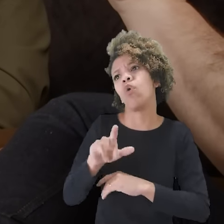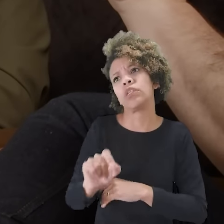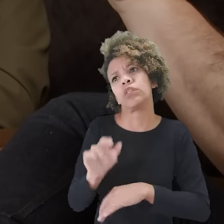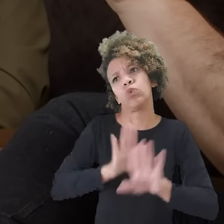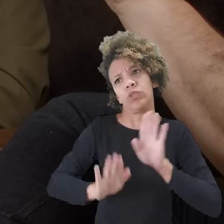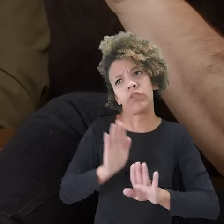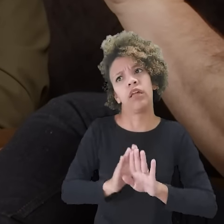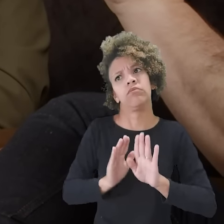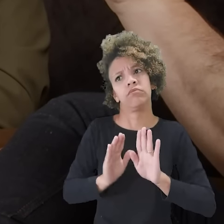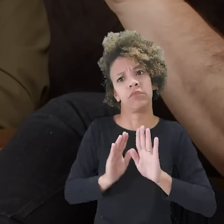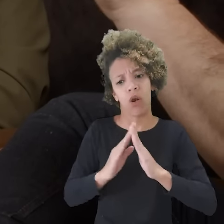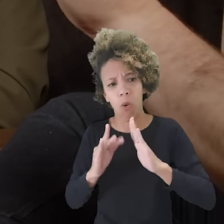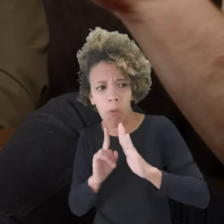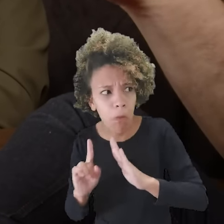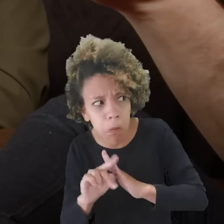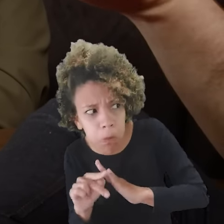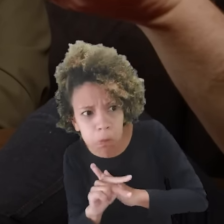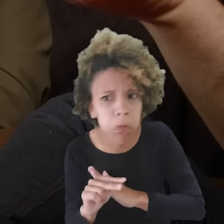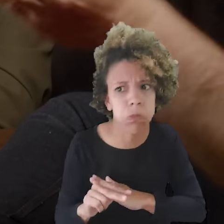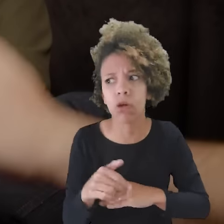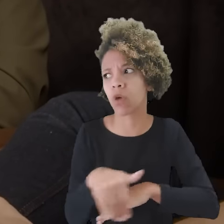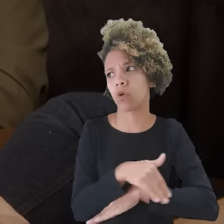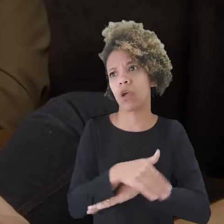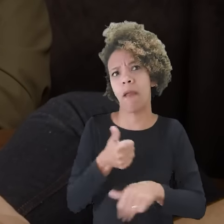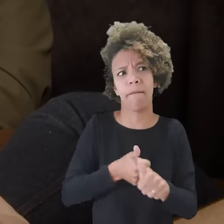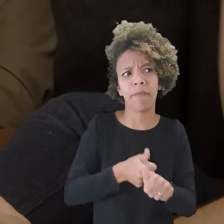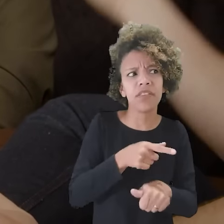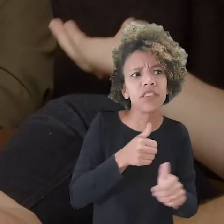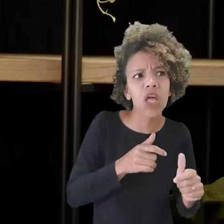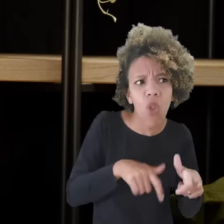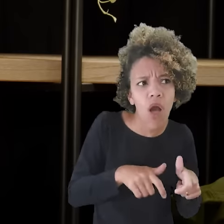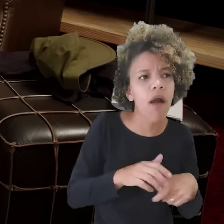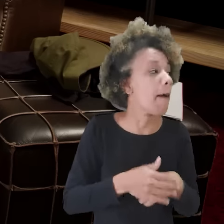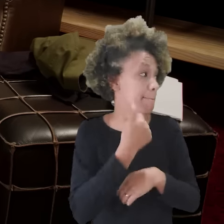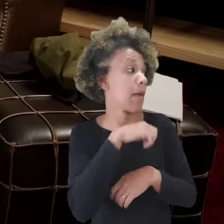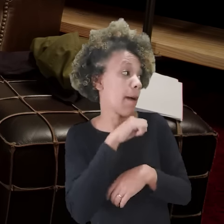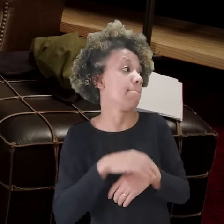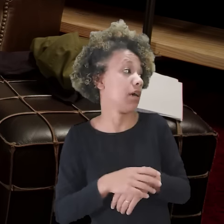de sair de casa cuidar de sair de casa você vai para lugar você mora perto desse lugar exatamente